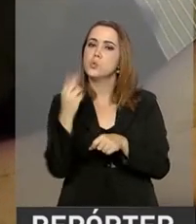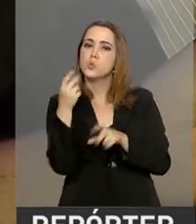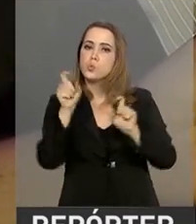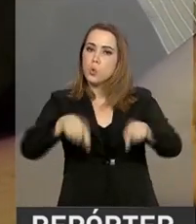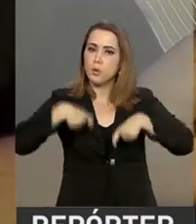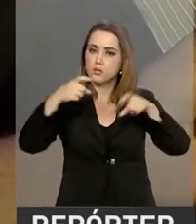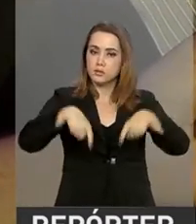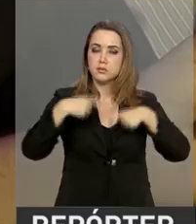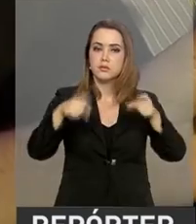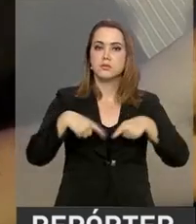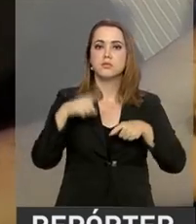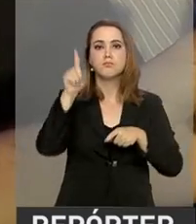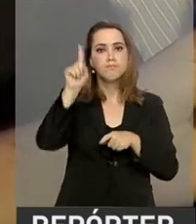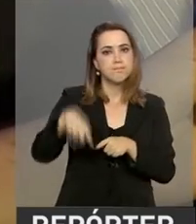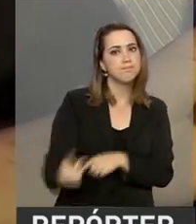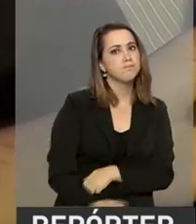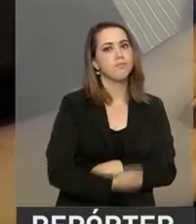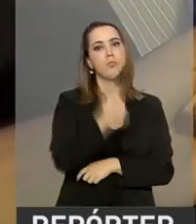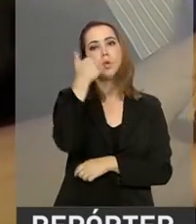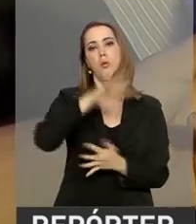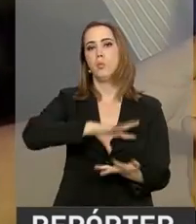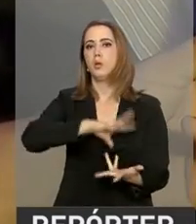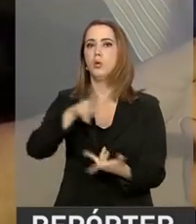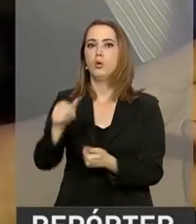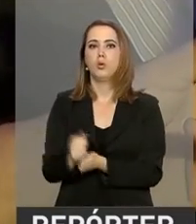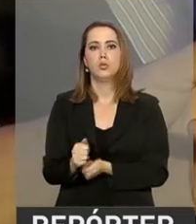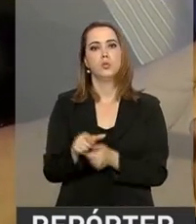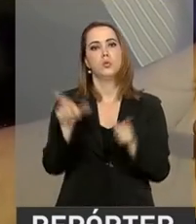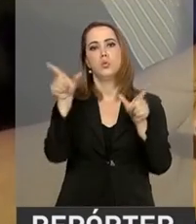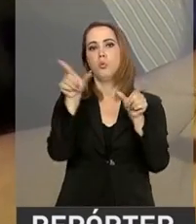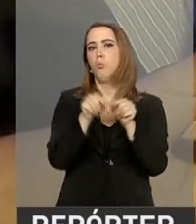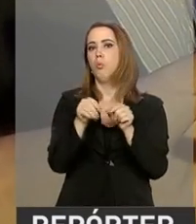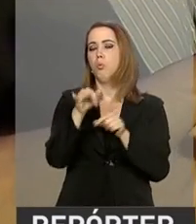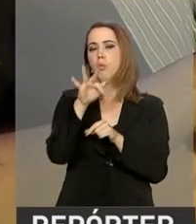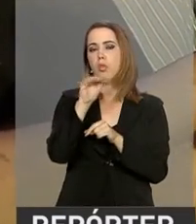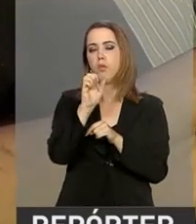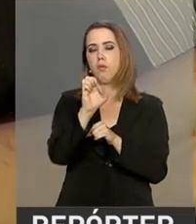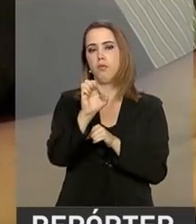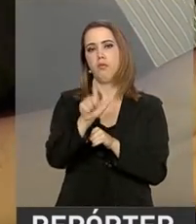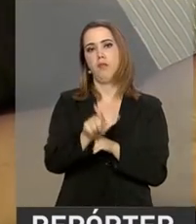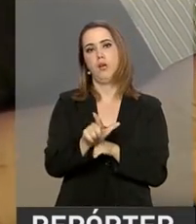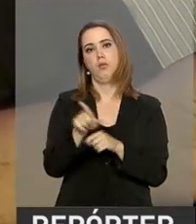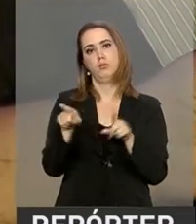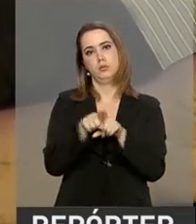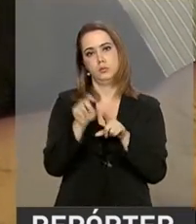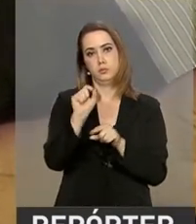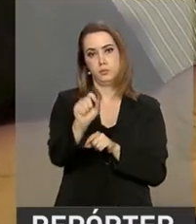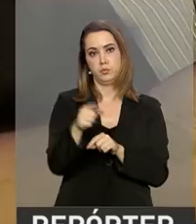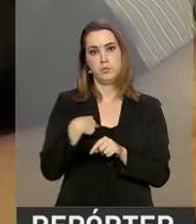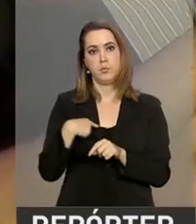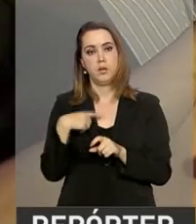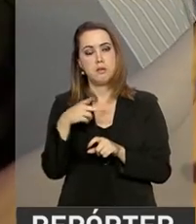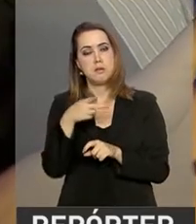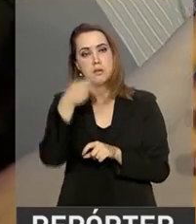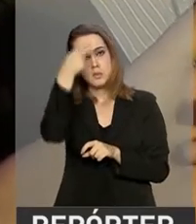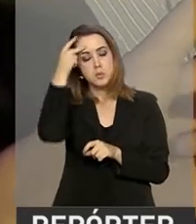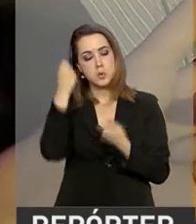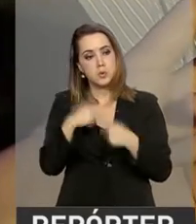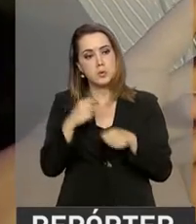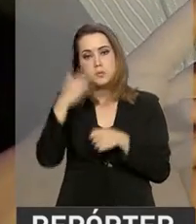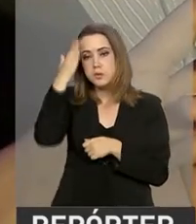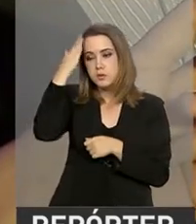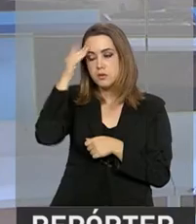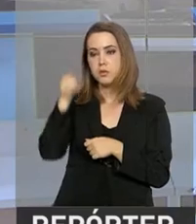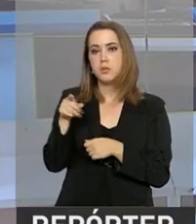todos os problemas que tem, é a mais sustentável do mundo, segundo a FAO, das Nações Unidas. Os consumidores do mundo devem saber disso. Isso